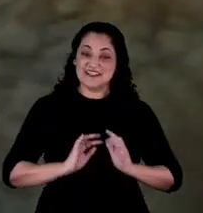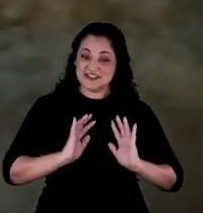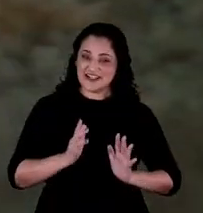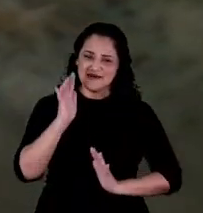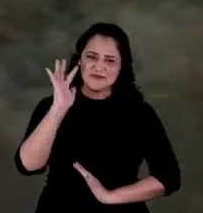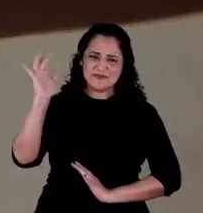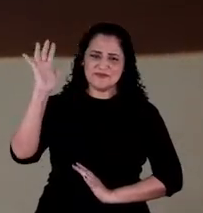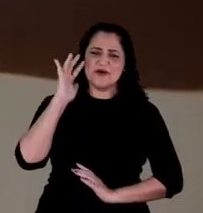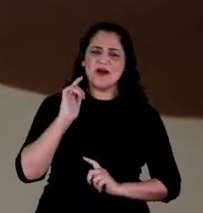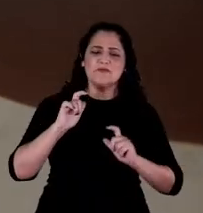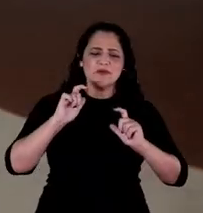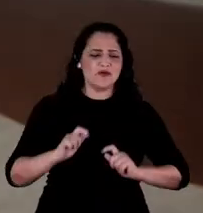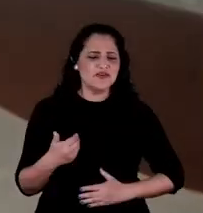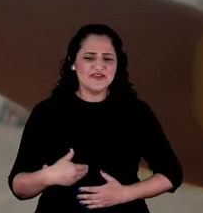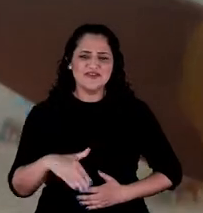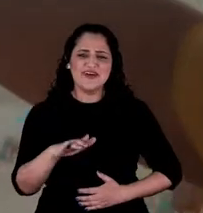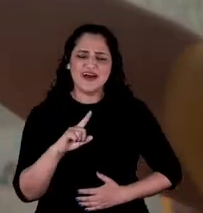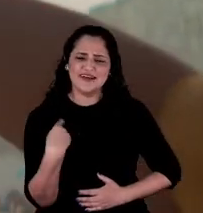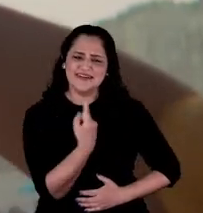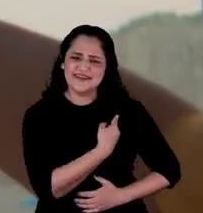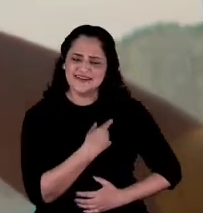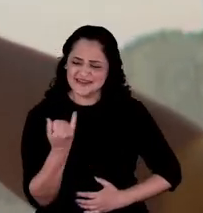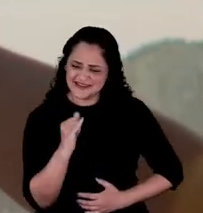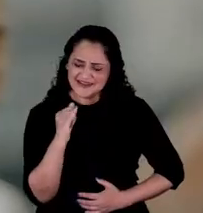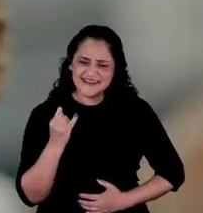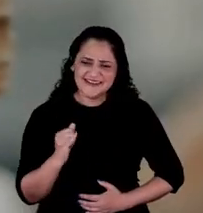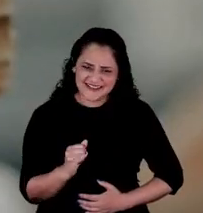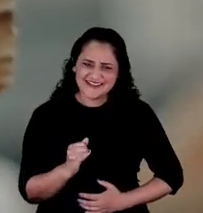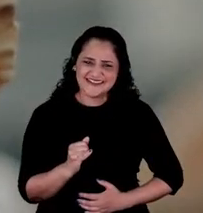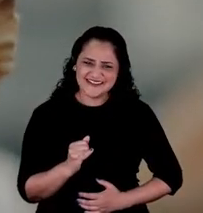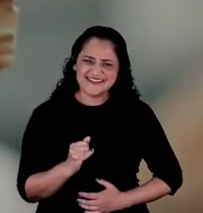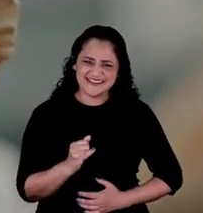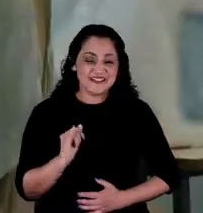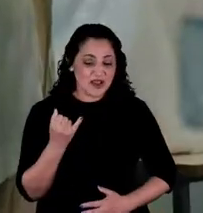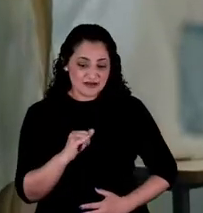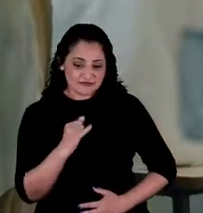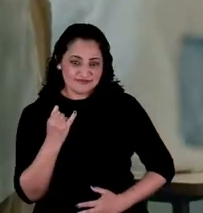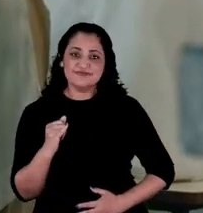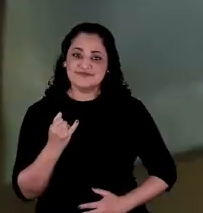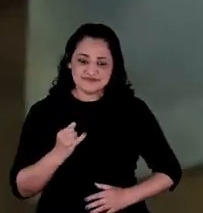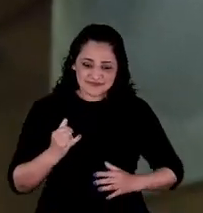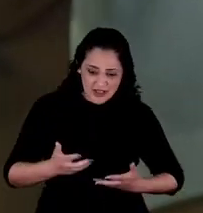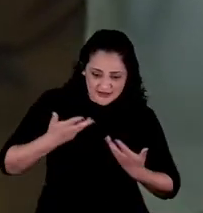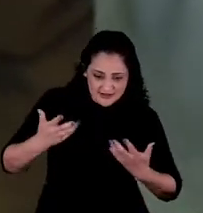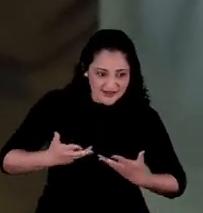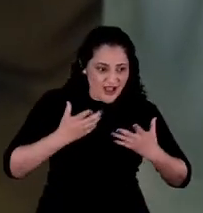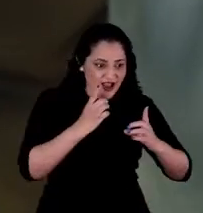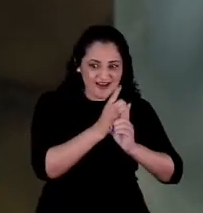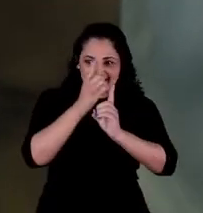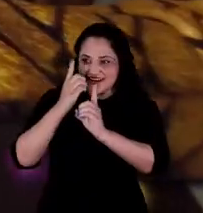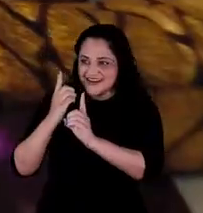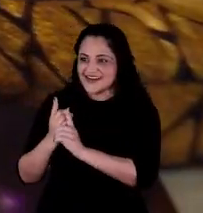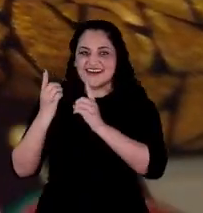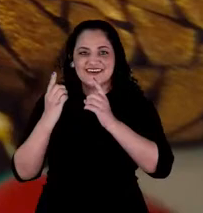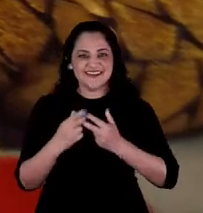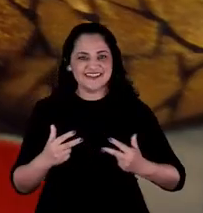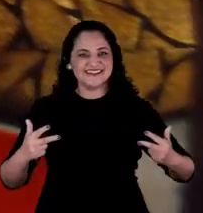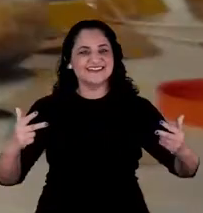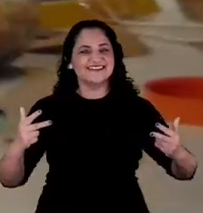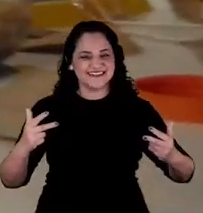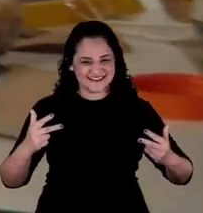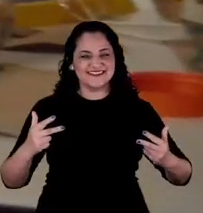já parou para pensar Para onde vai a nossa energia a nossa energia incentiva descobertas